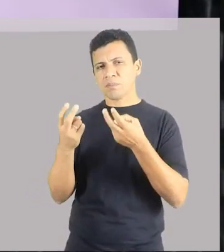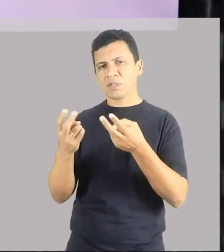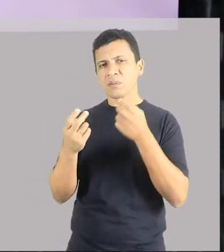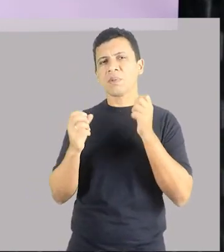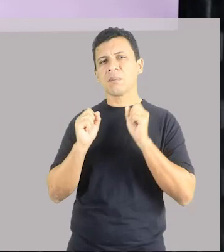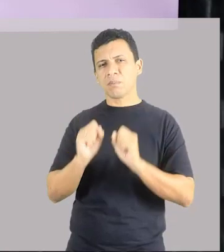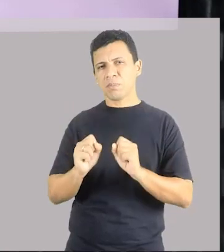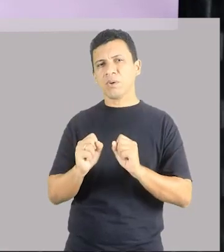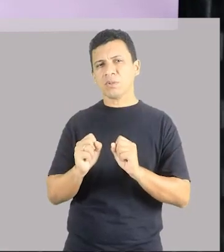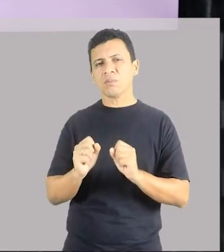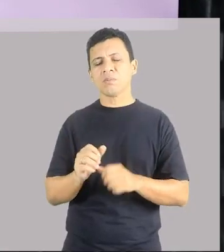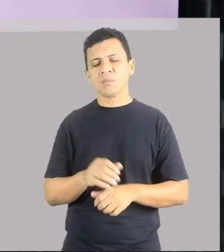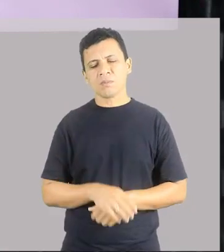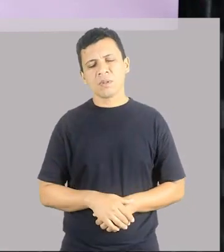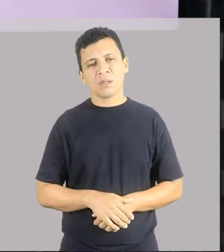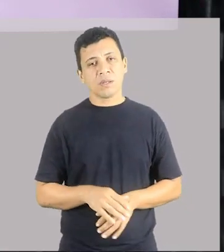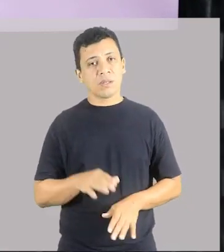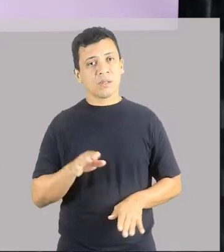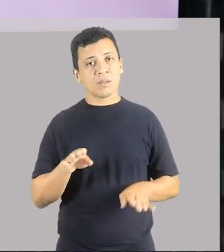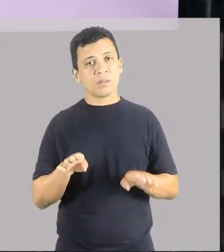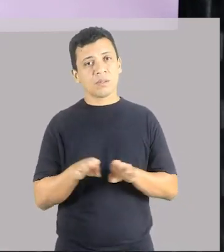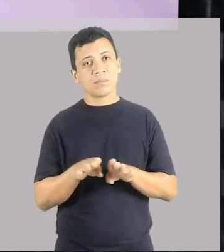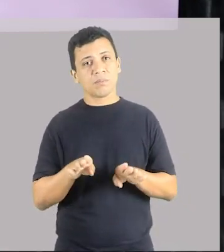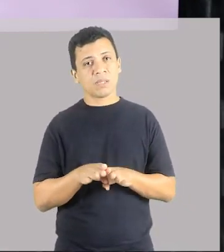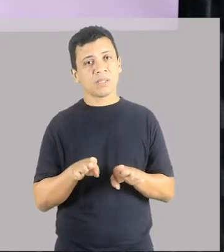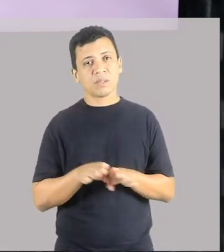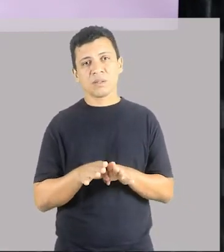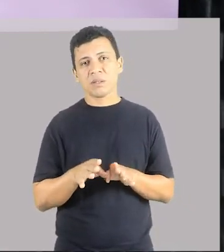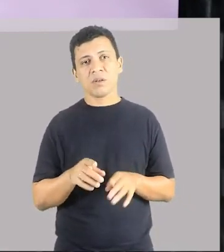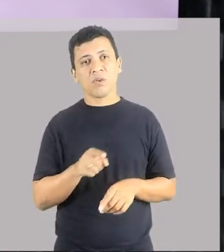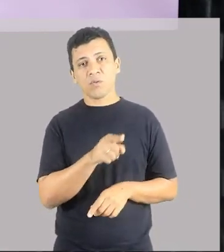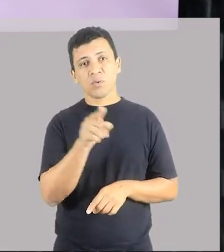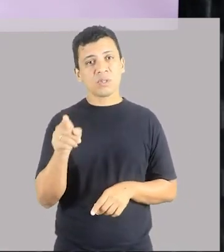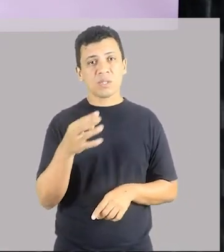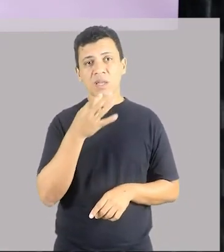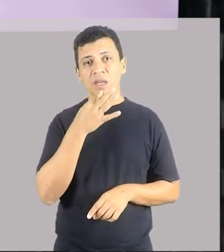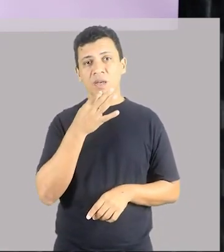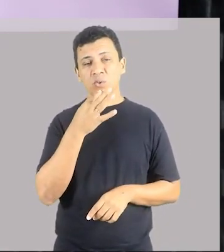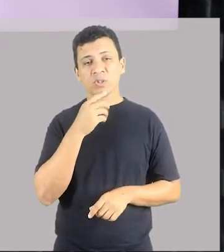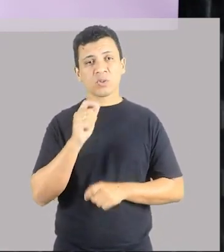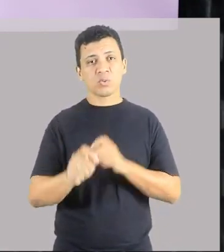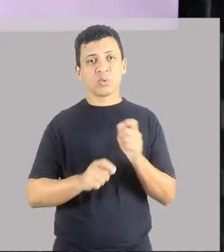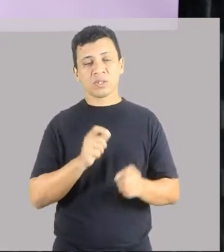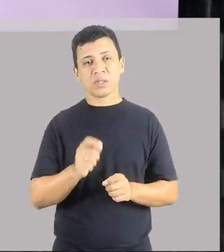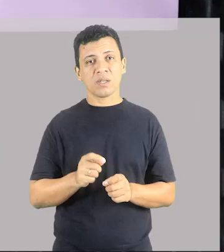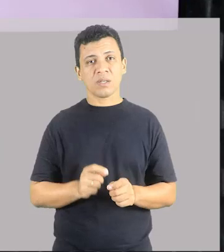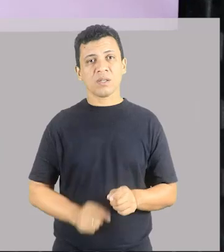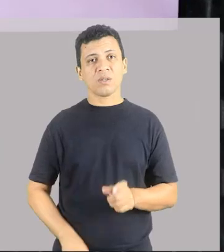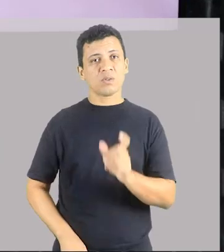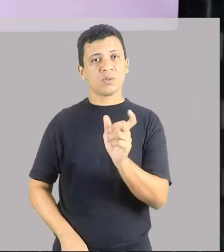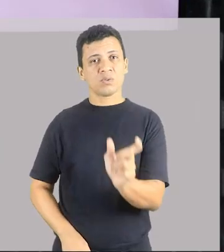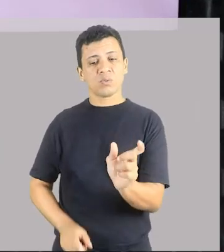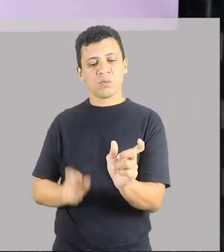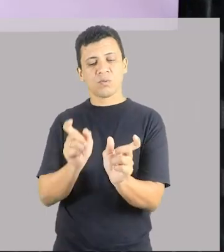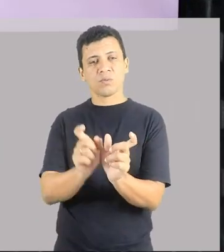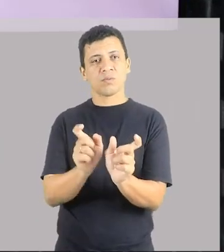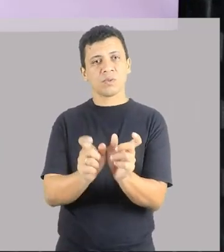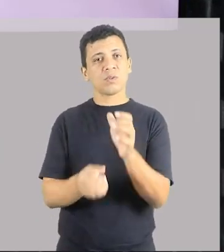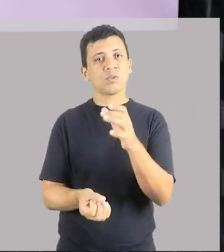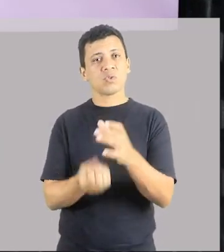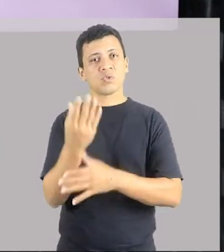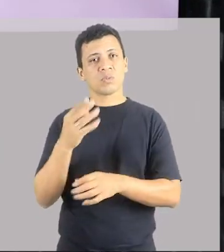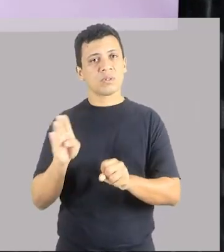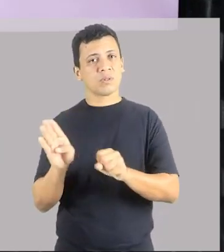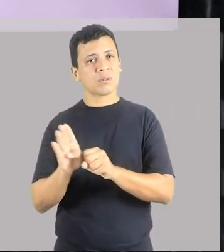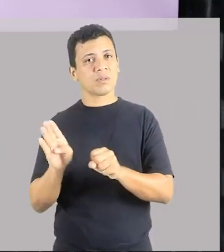texto certo em outras palavras o que ele quer que você reconheça o sufixo ado na formação de um substantivo e